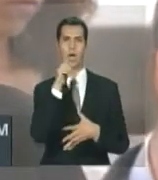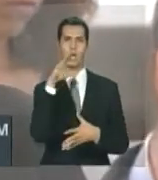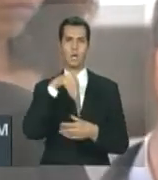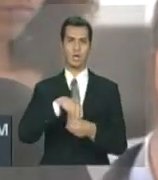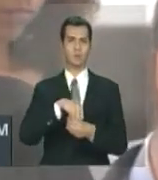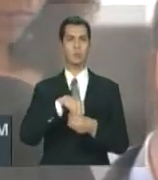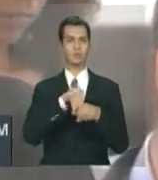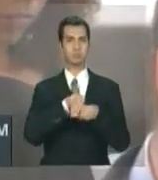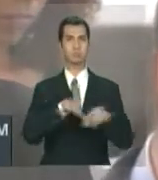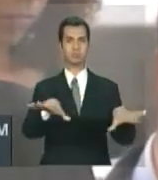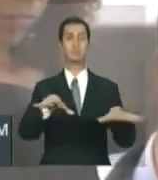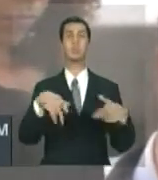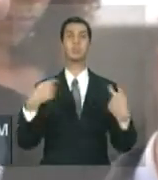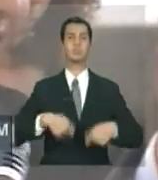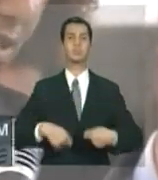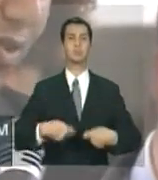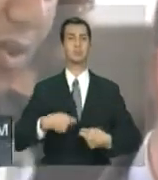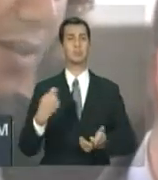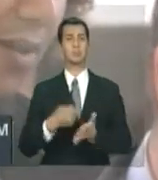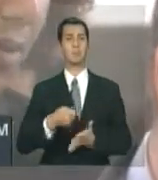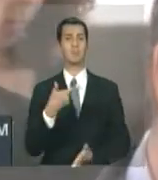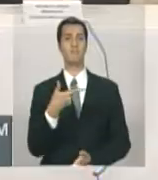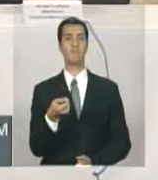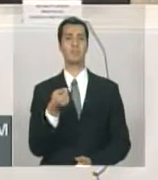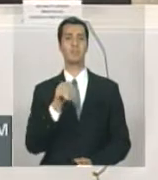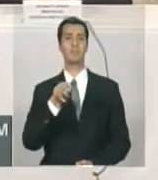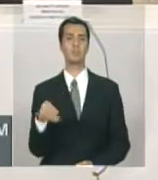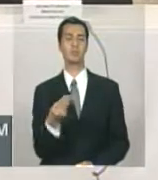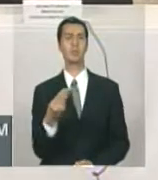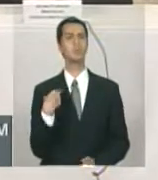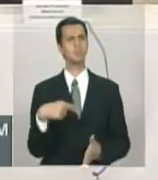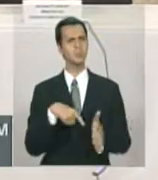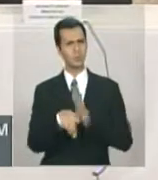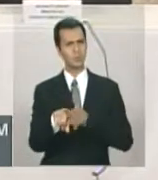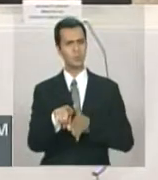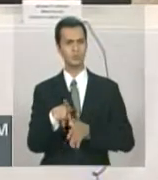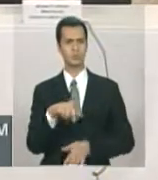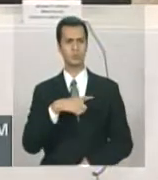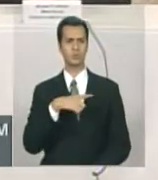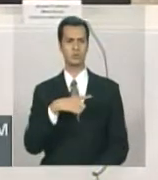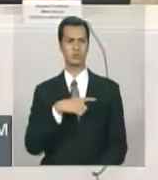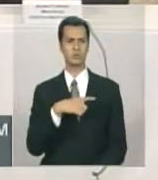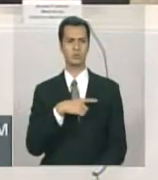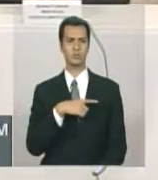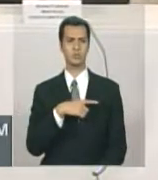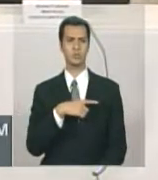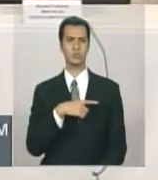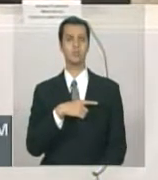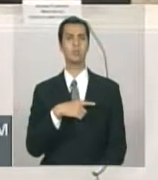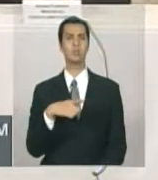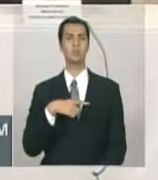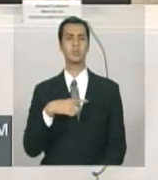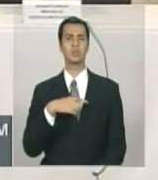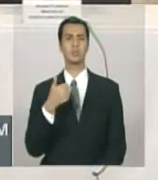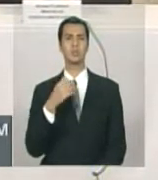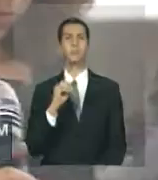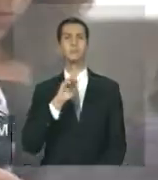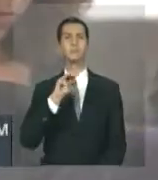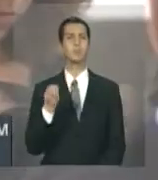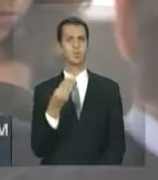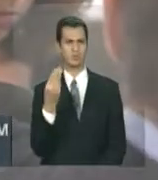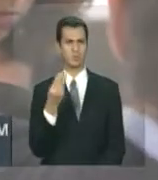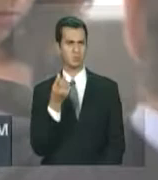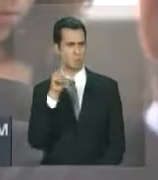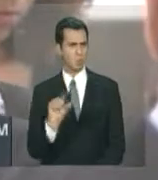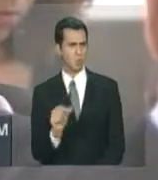baixo para as demandas dos estados? Eu te falasse muito depressa, eu não consegui te entender. Desculpa.